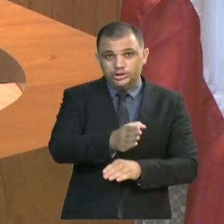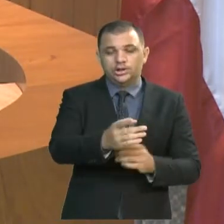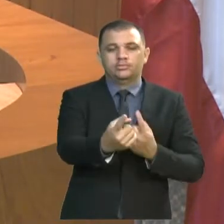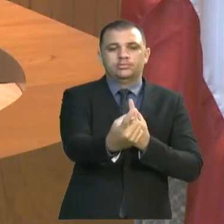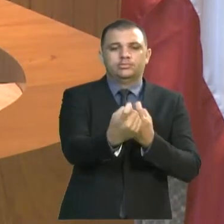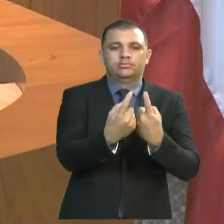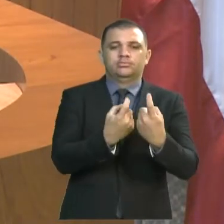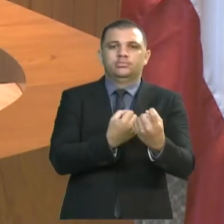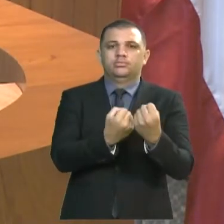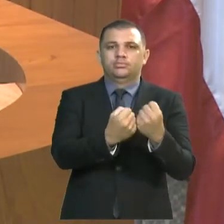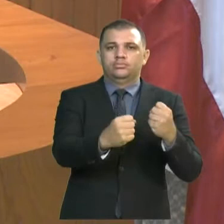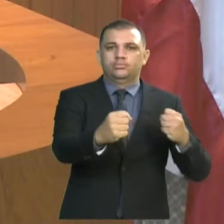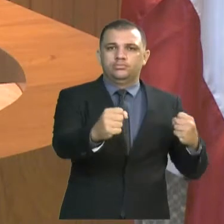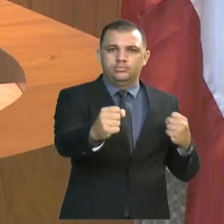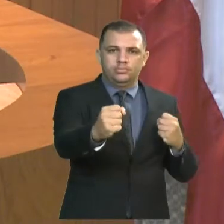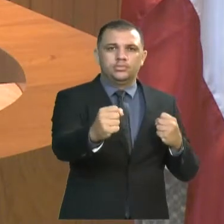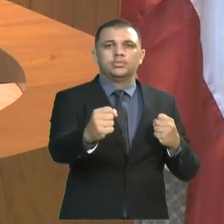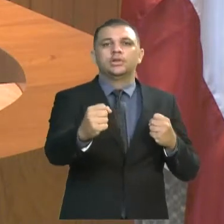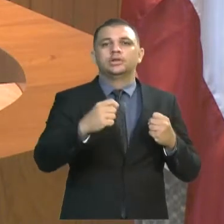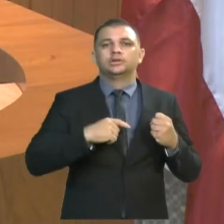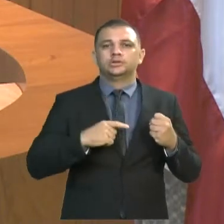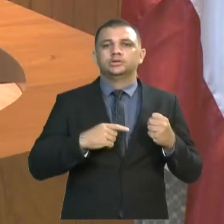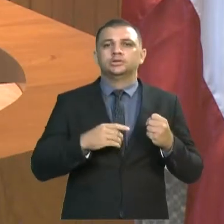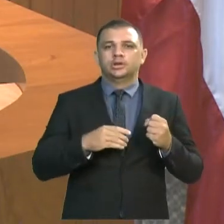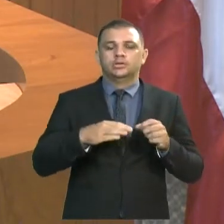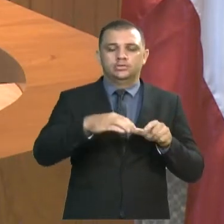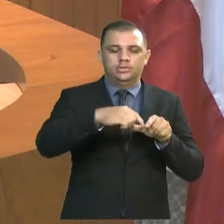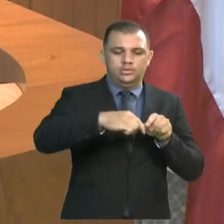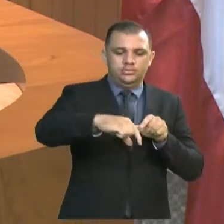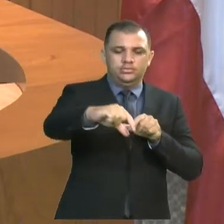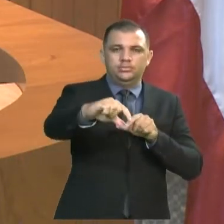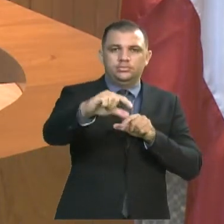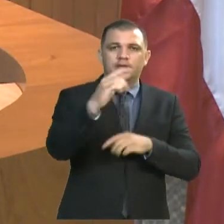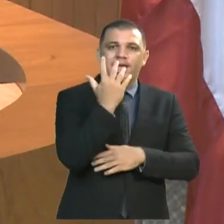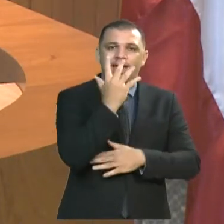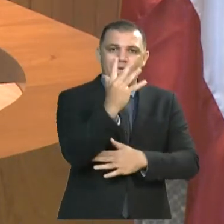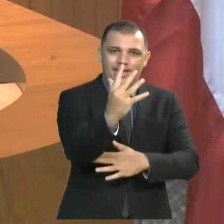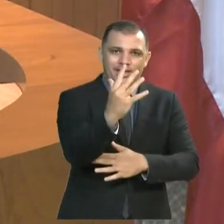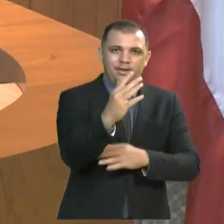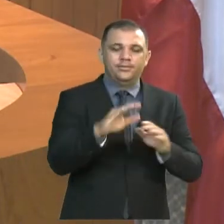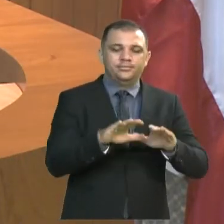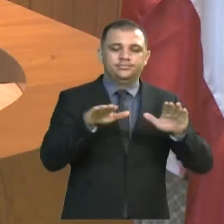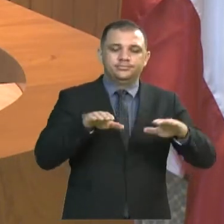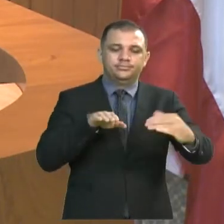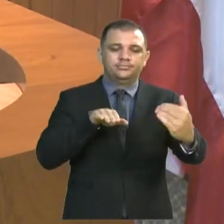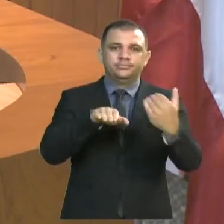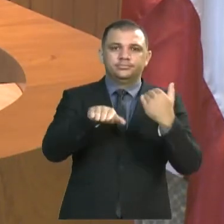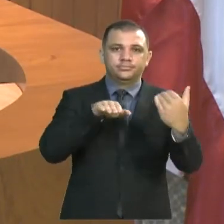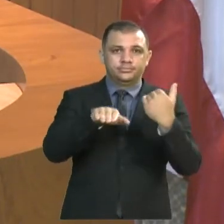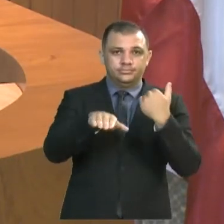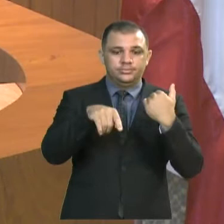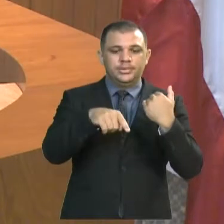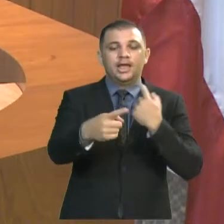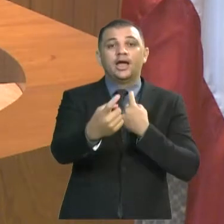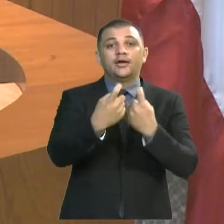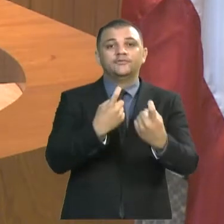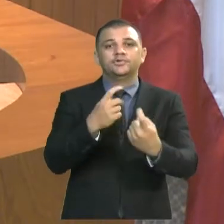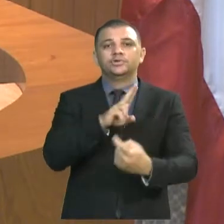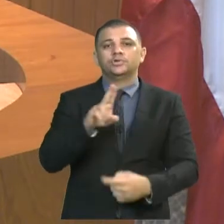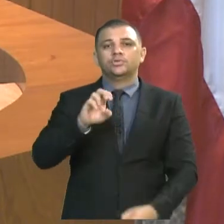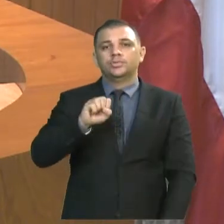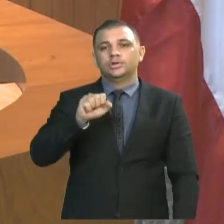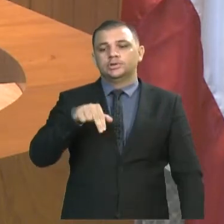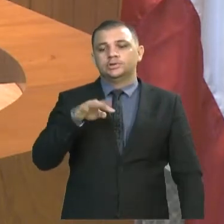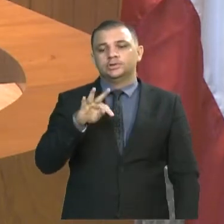grande, de mão dupla, tem um canteiro no meio, que é a Avenida Santos Dumont, o antigo aeroporto